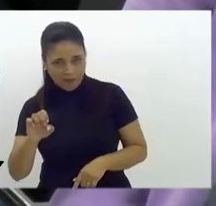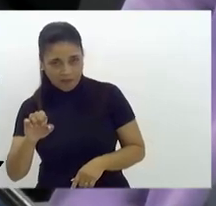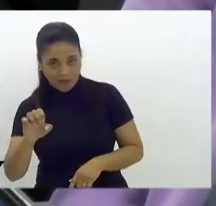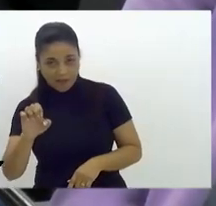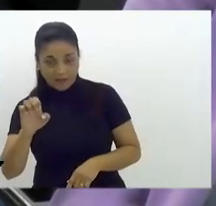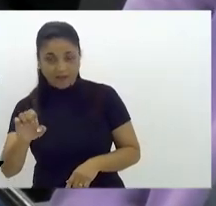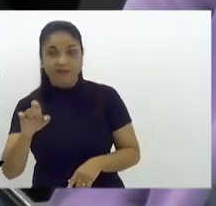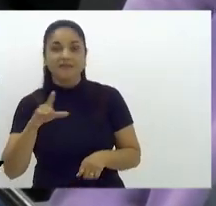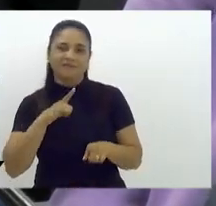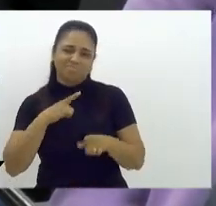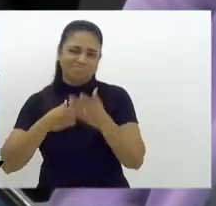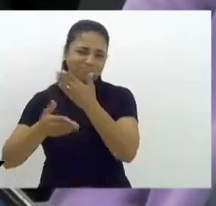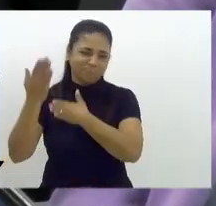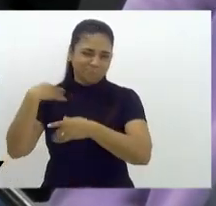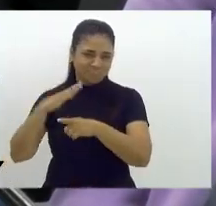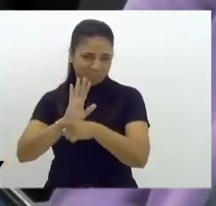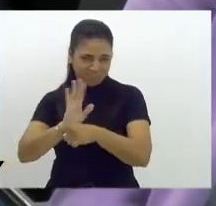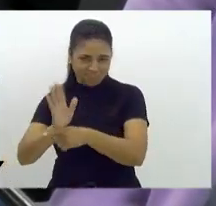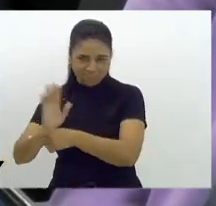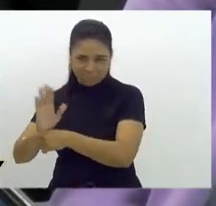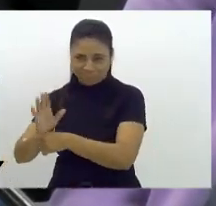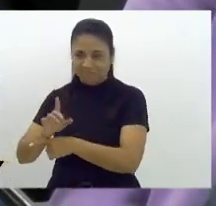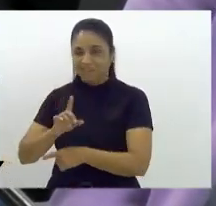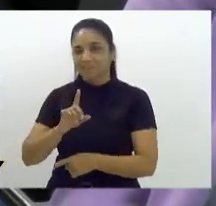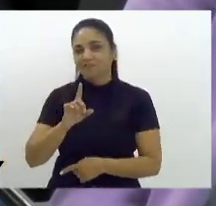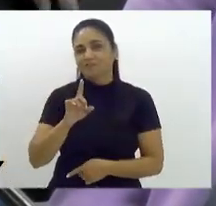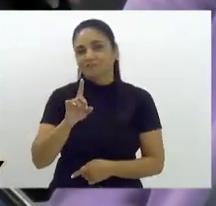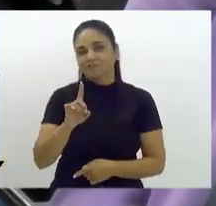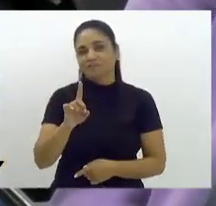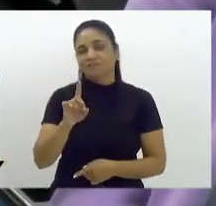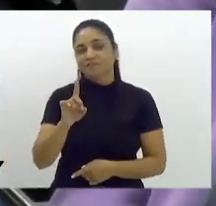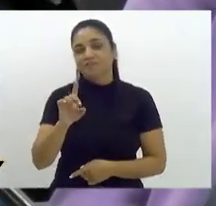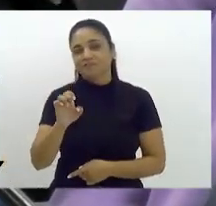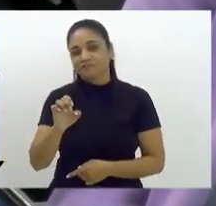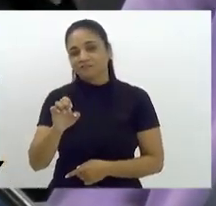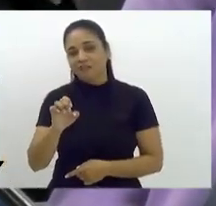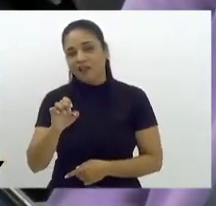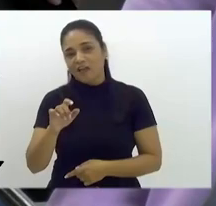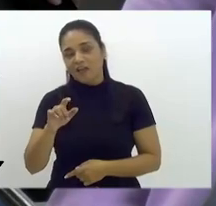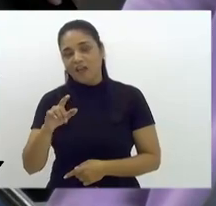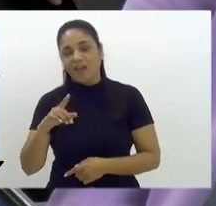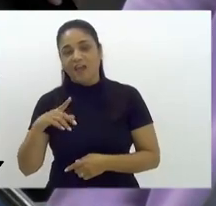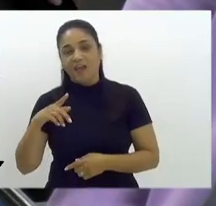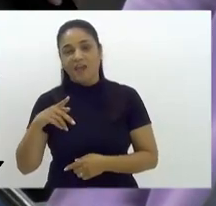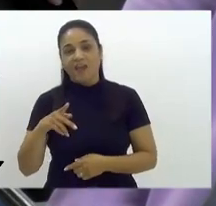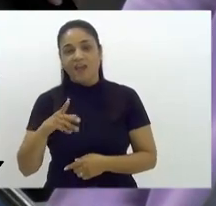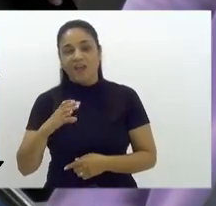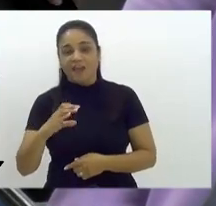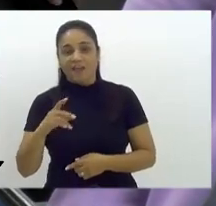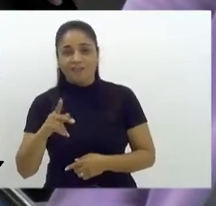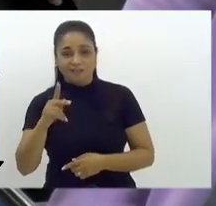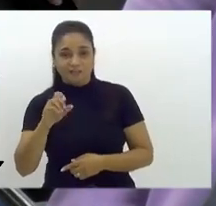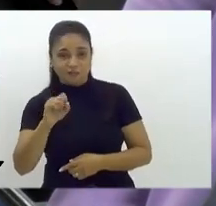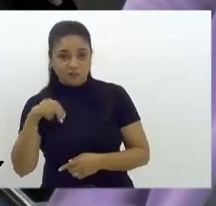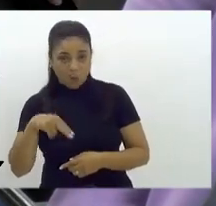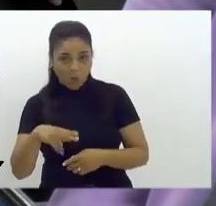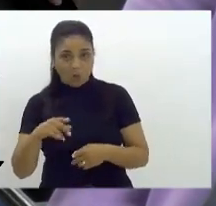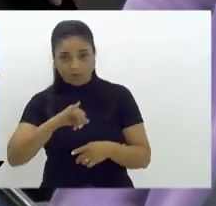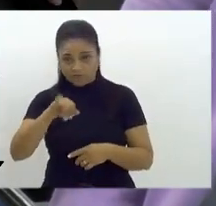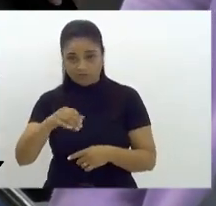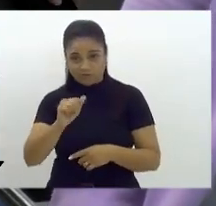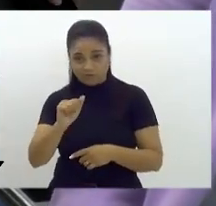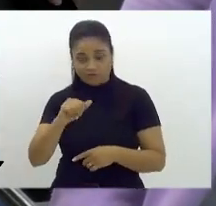vínculo entre nós desde a época dos Jetsons a ideia né que é tecnologia ela vem para resolver questões sociais que a própria sociedade